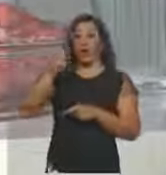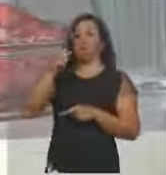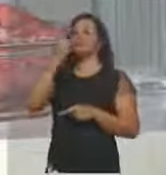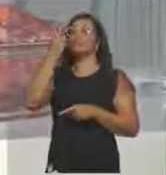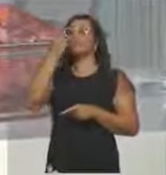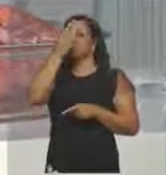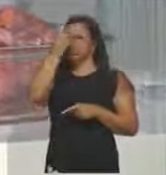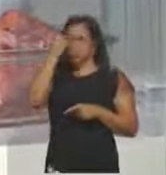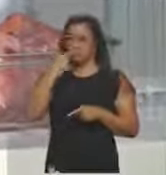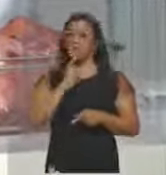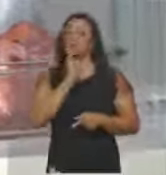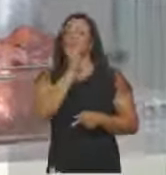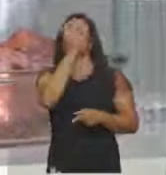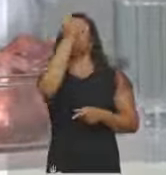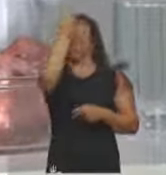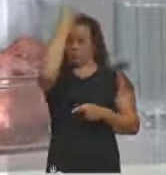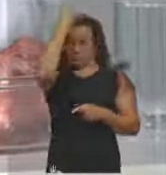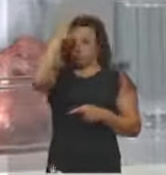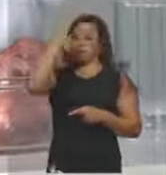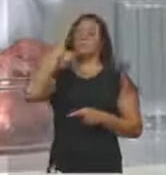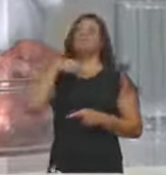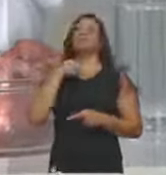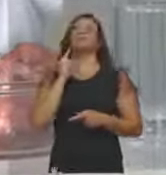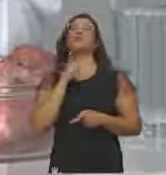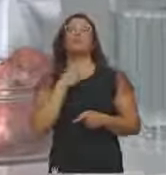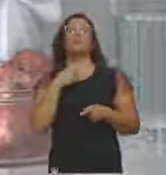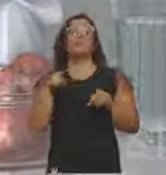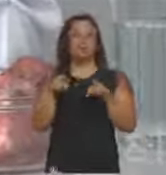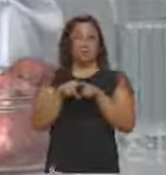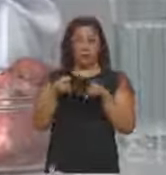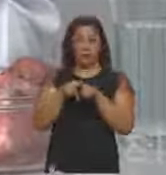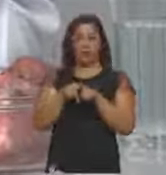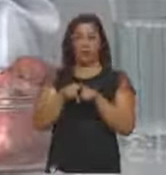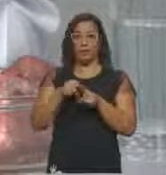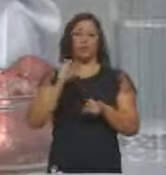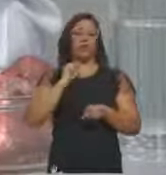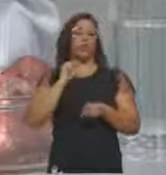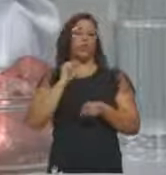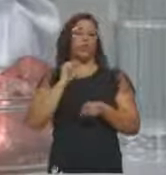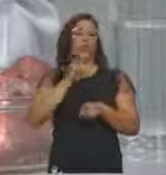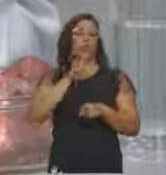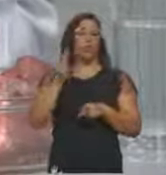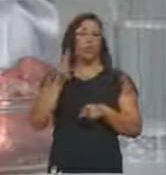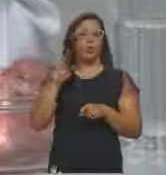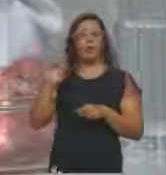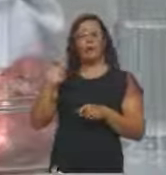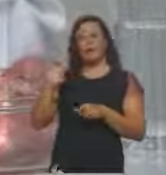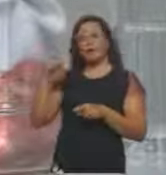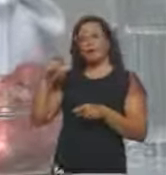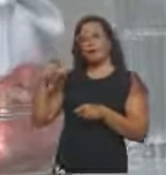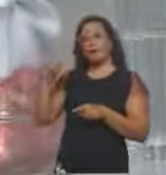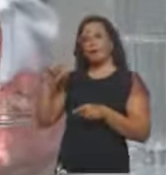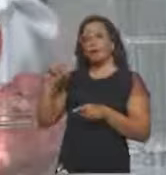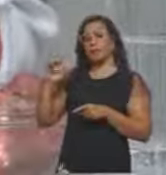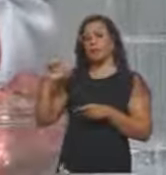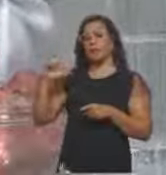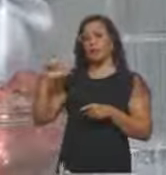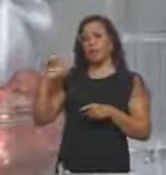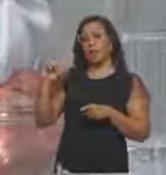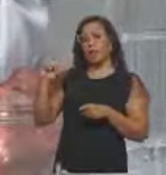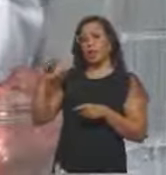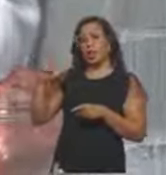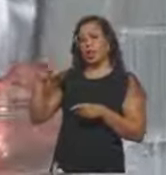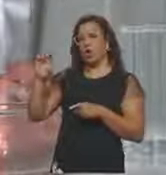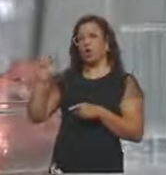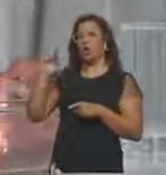próximo da faringe, nós vamos encontrar aí uma estrutura que a gente chama de epiglote, que ele, de certa forma,